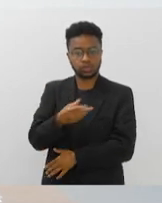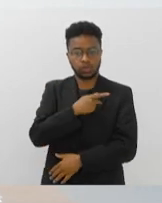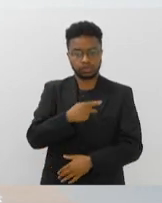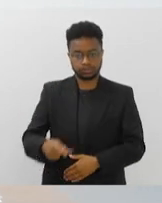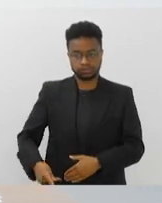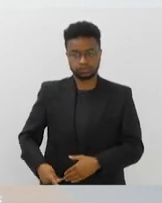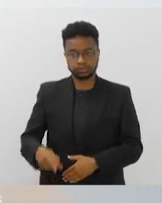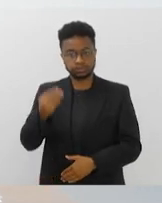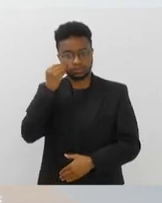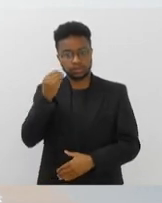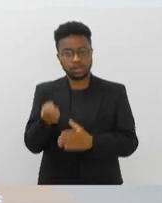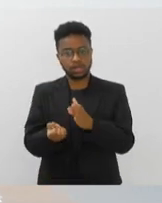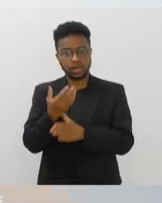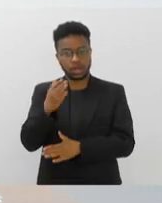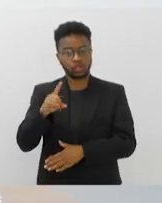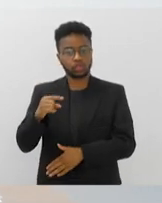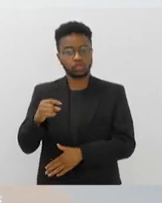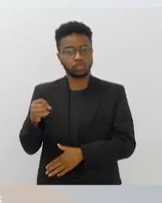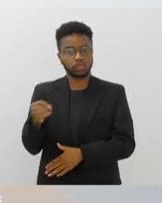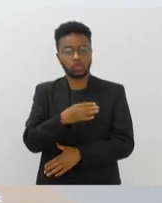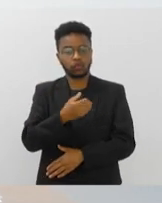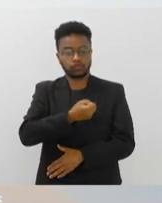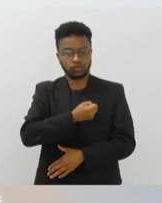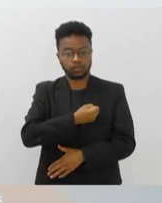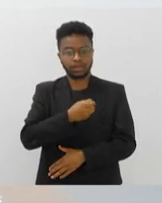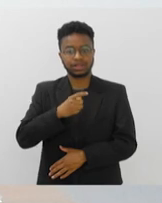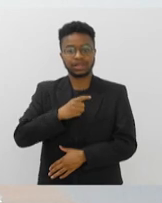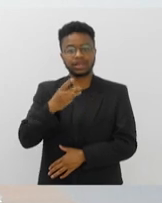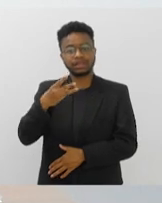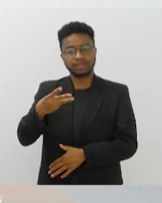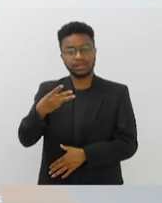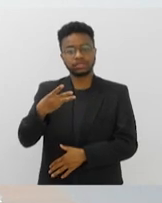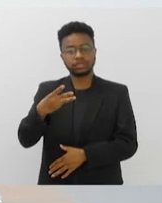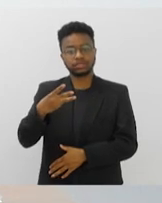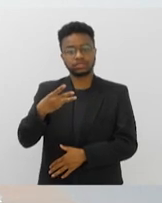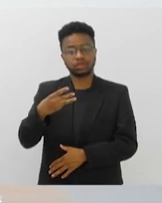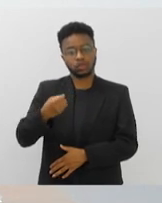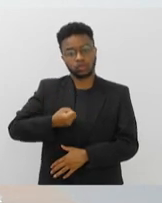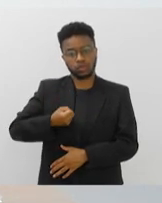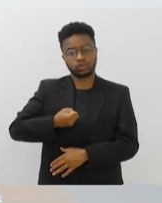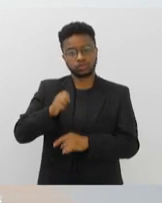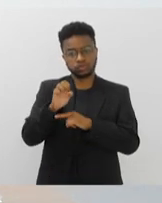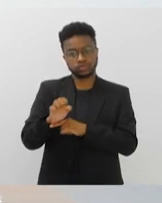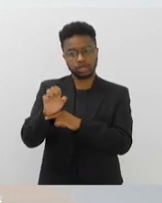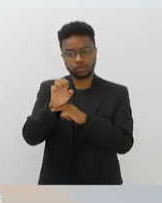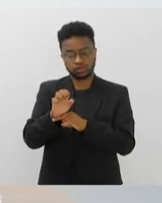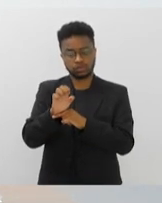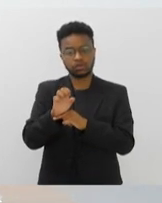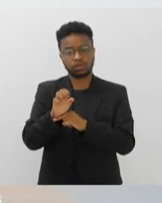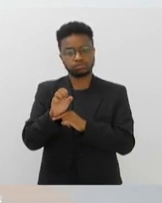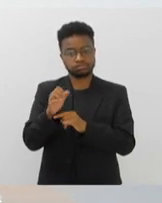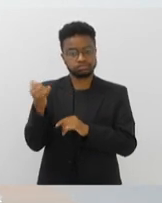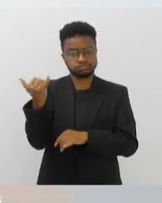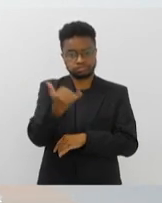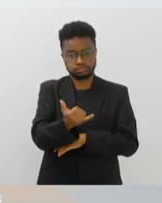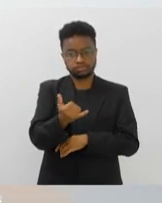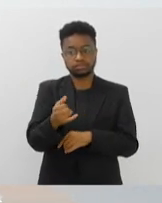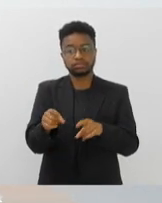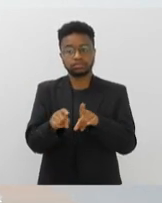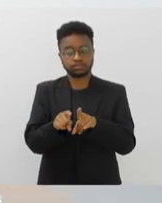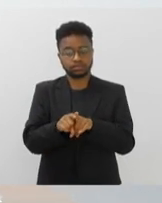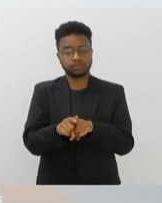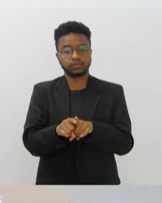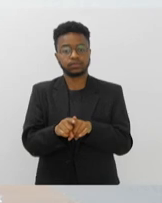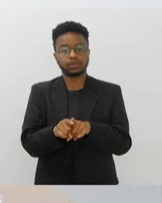eh criação de um número de três dígitos estadual para notificação de violação de direitos de crianças e adolescentes e tem a